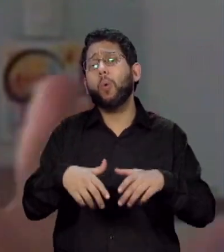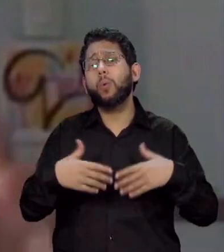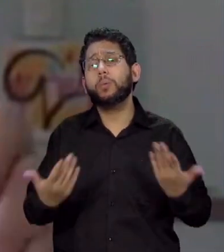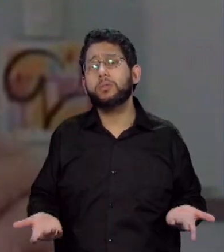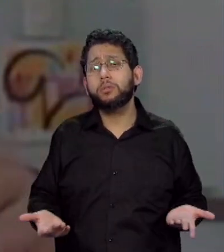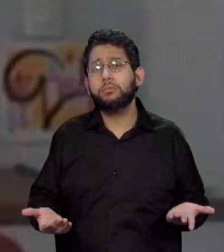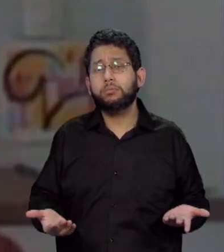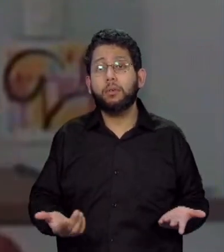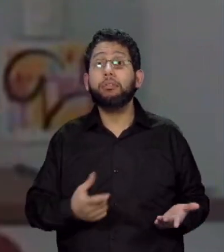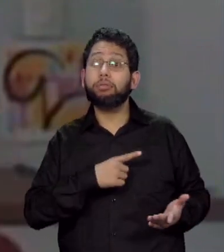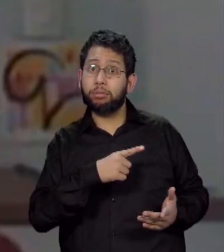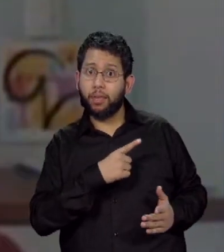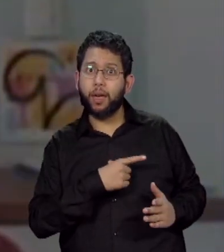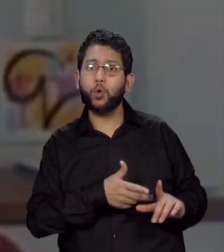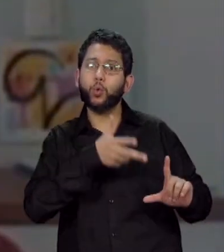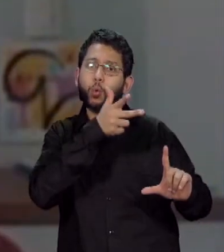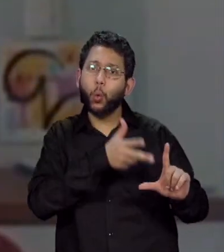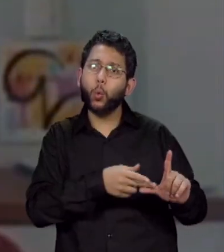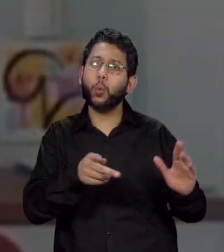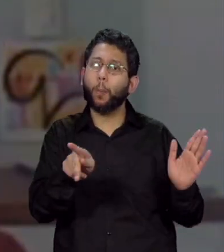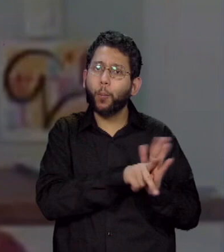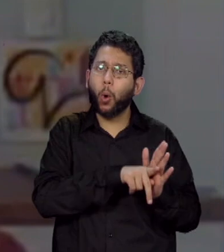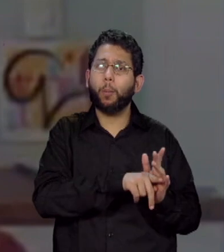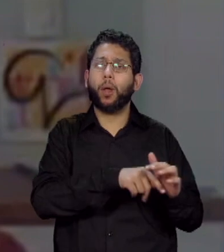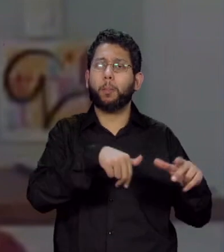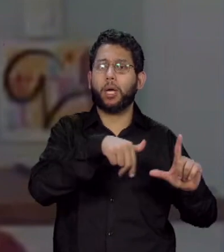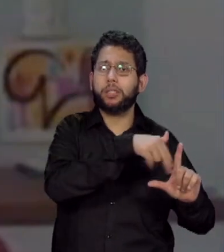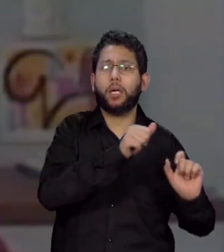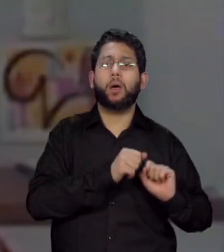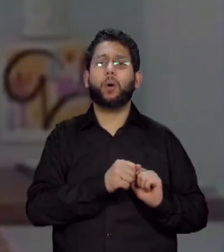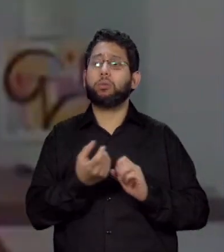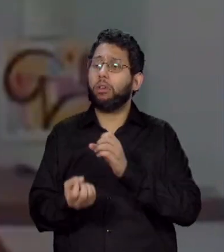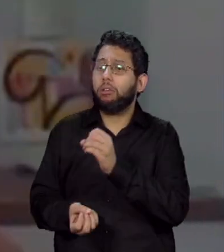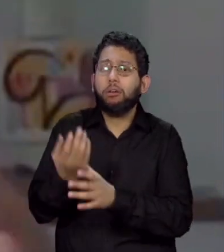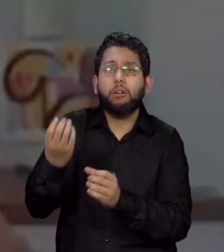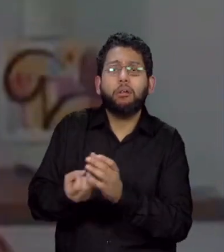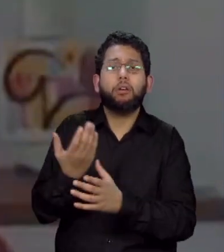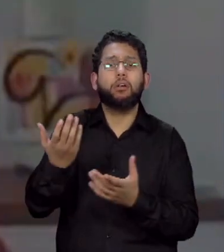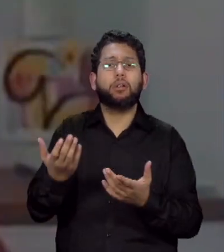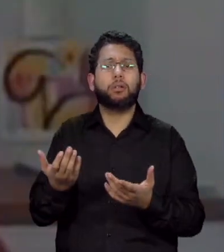as produtoras e os estúdios de animação? Será que esses cursos